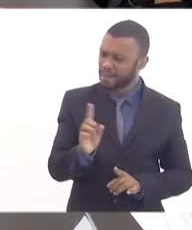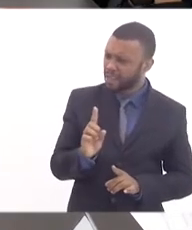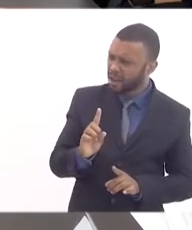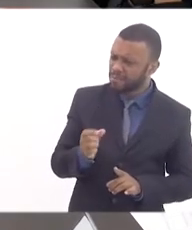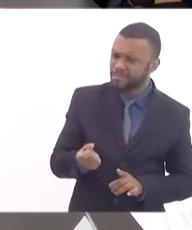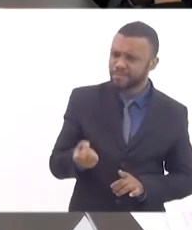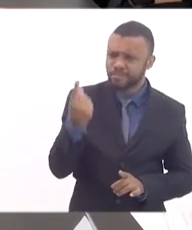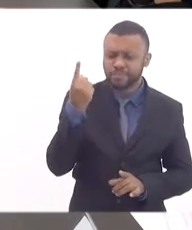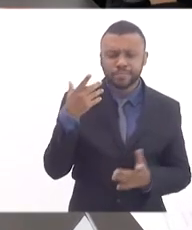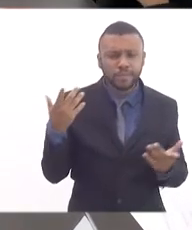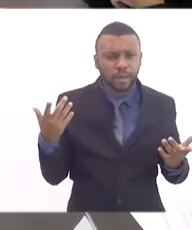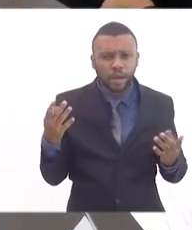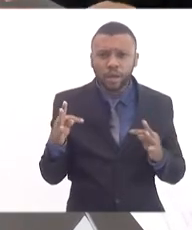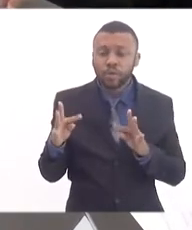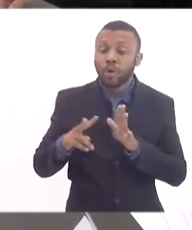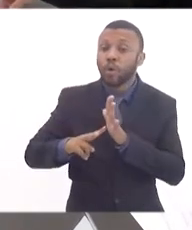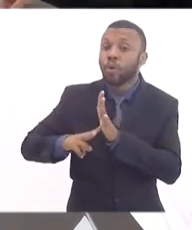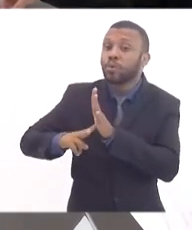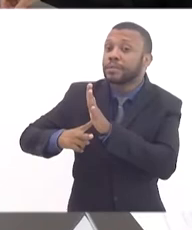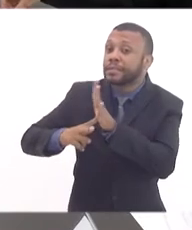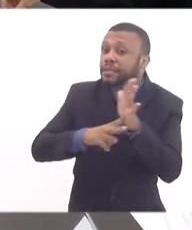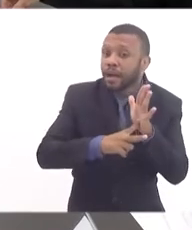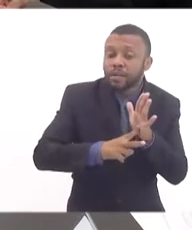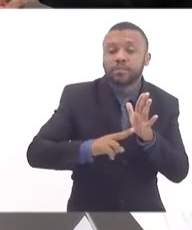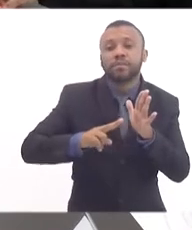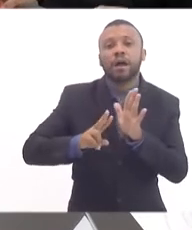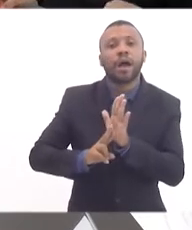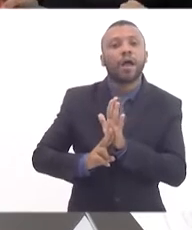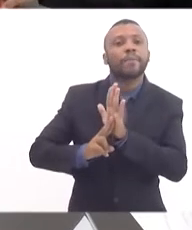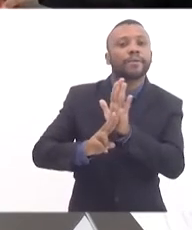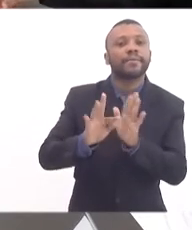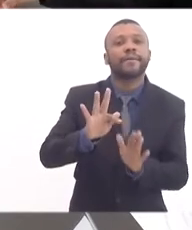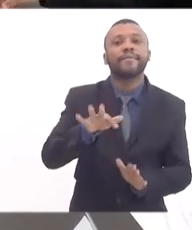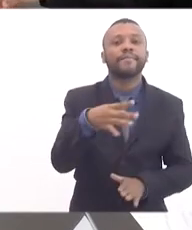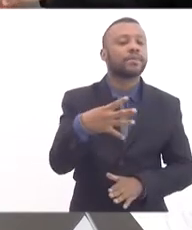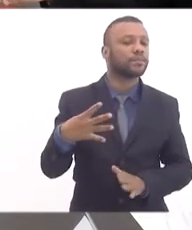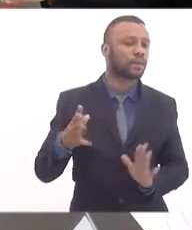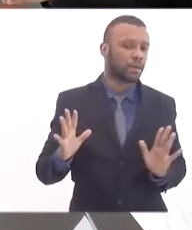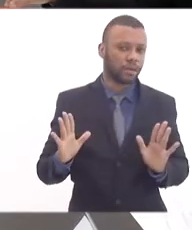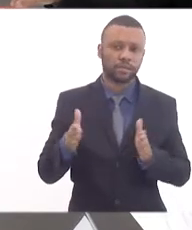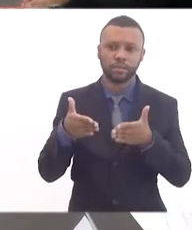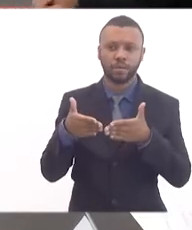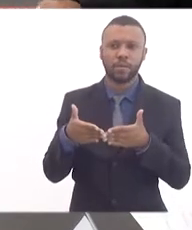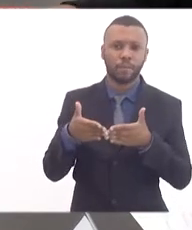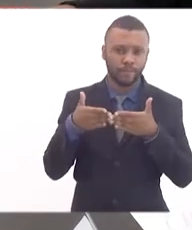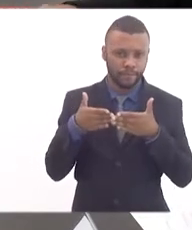se não todos os sindicatos são fijamos então por favor